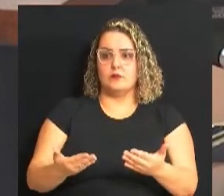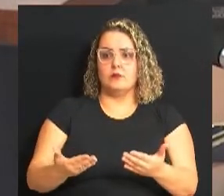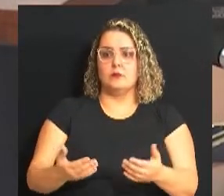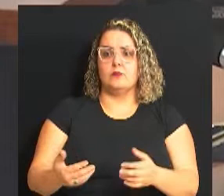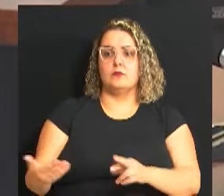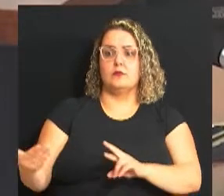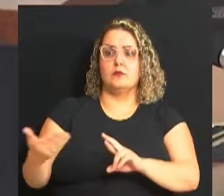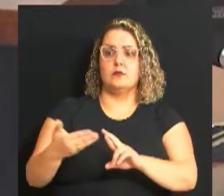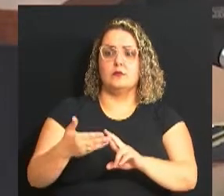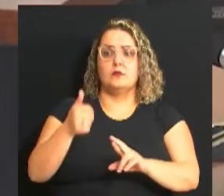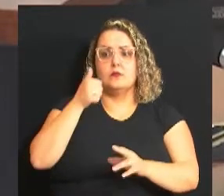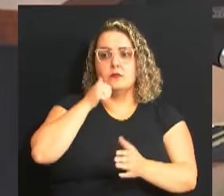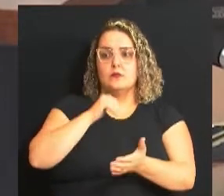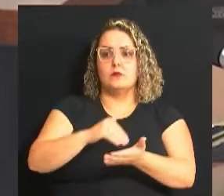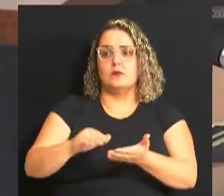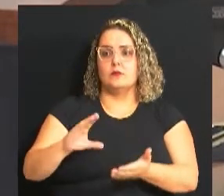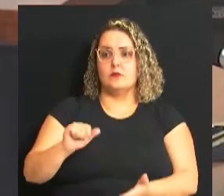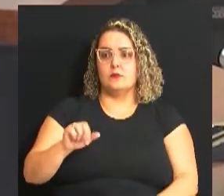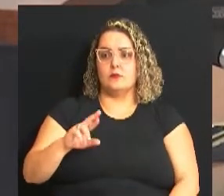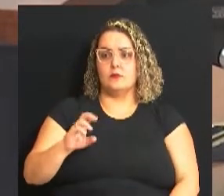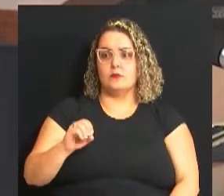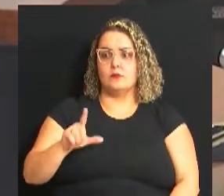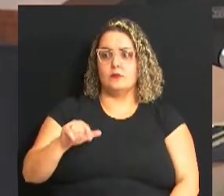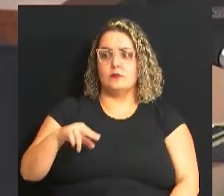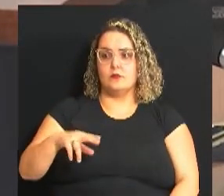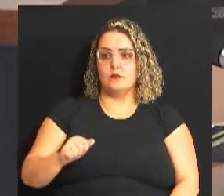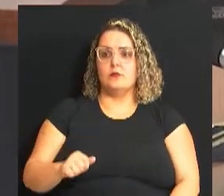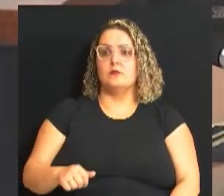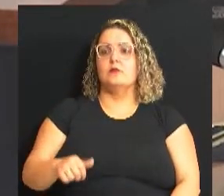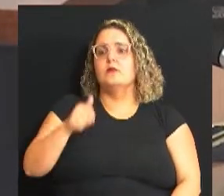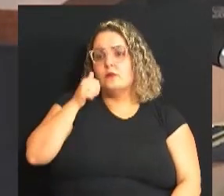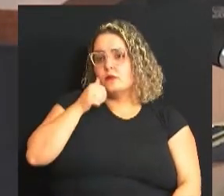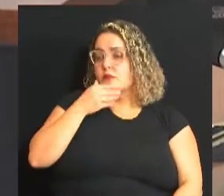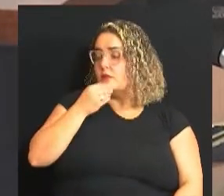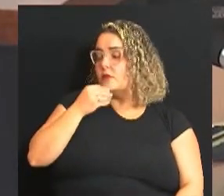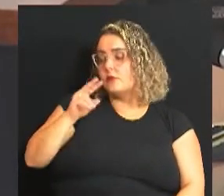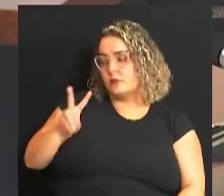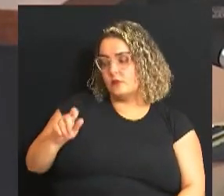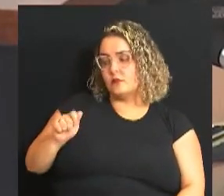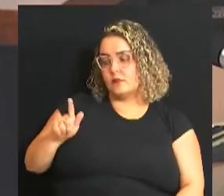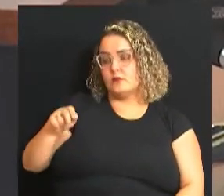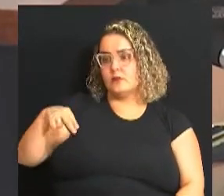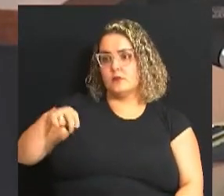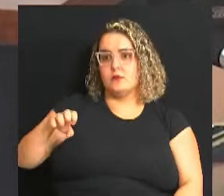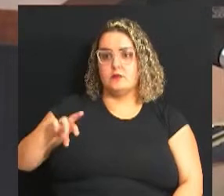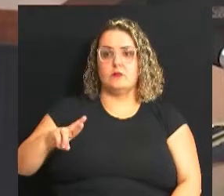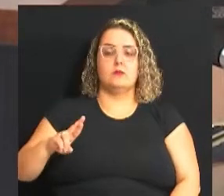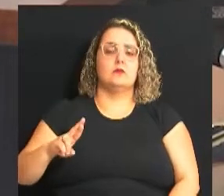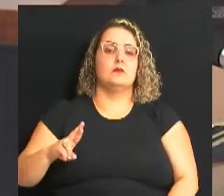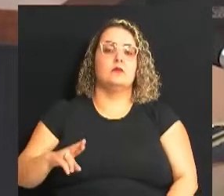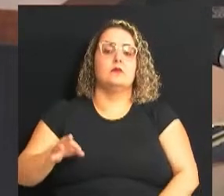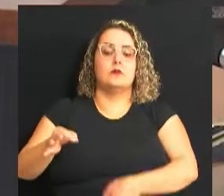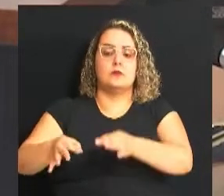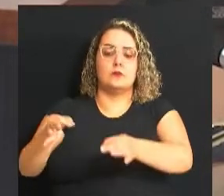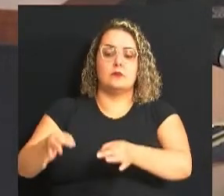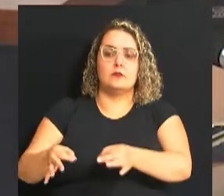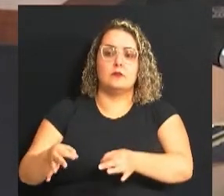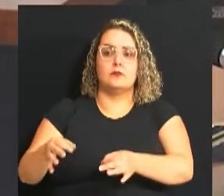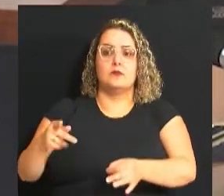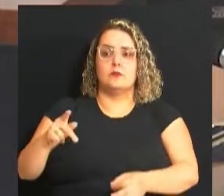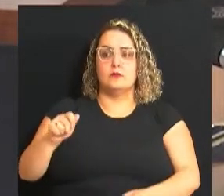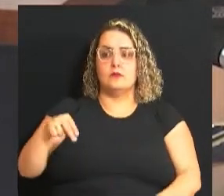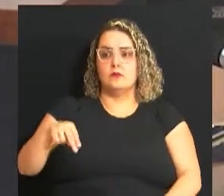secretária Carolina Baracá, está o Wagner conosco, e para a Secretaria de Justiça, que, representando o Peter Panuto,